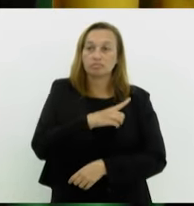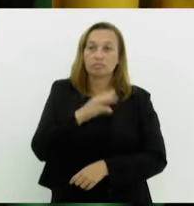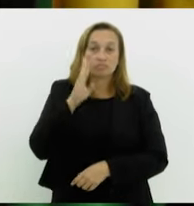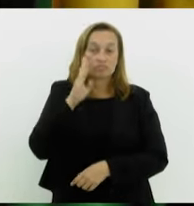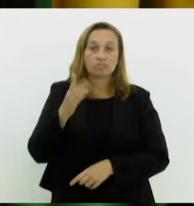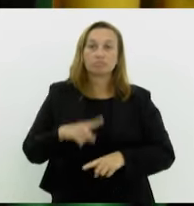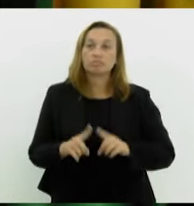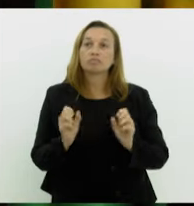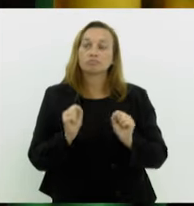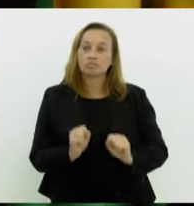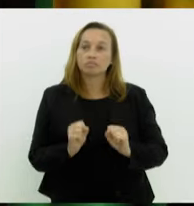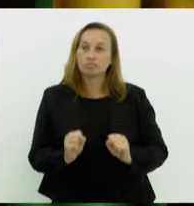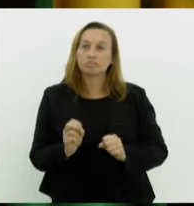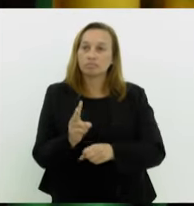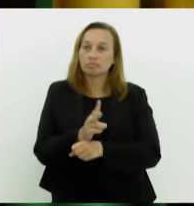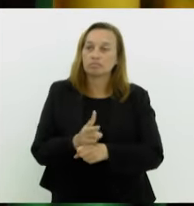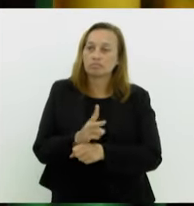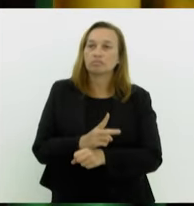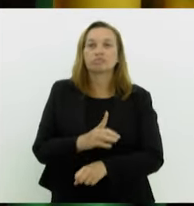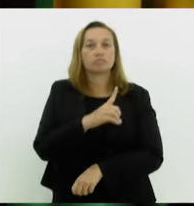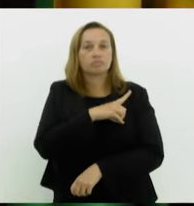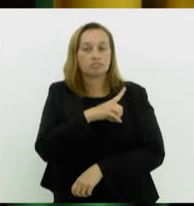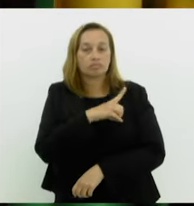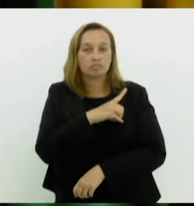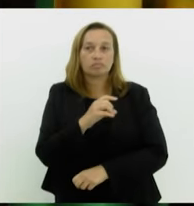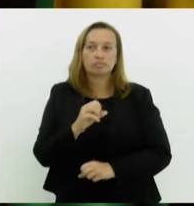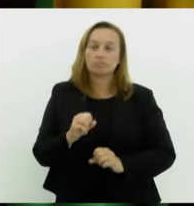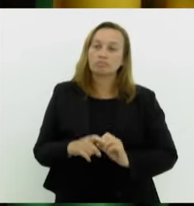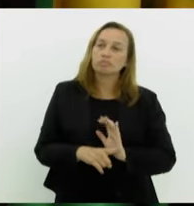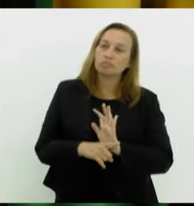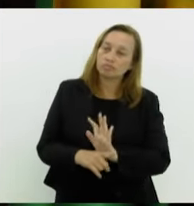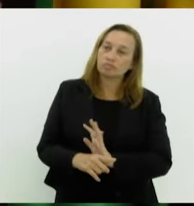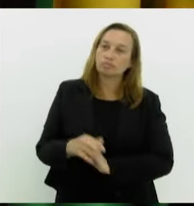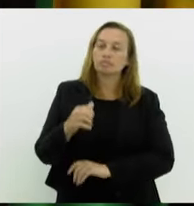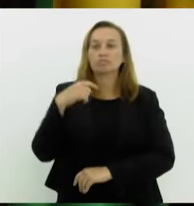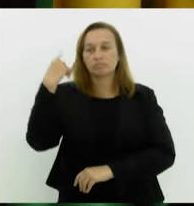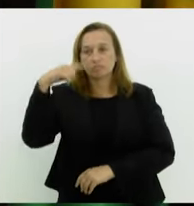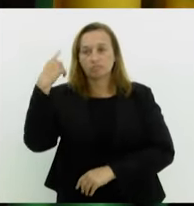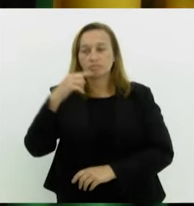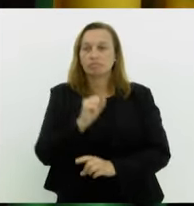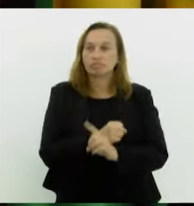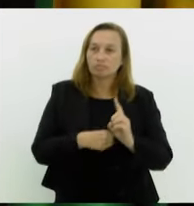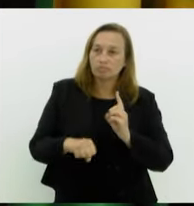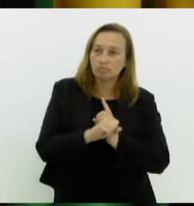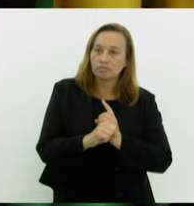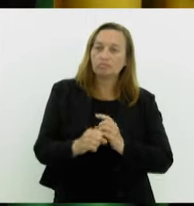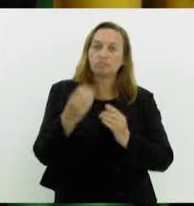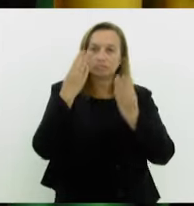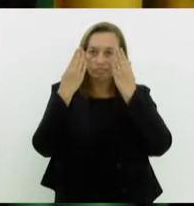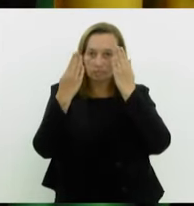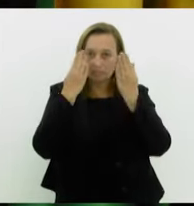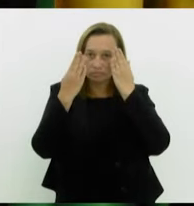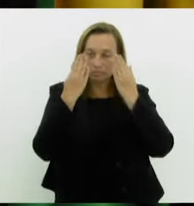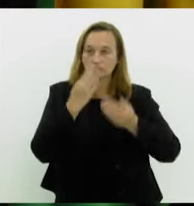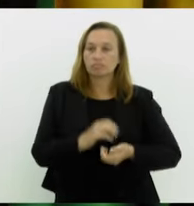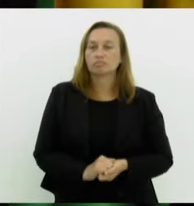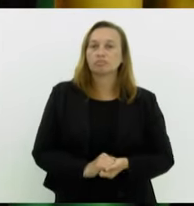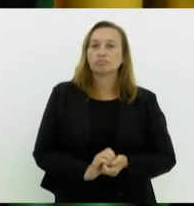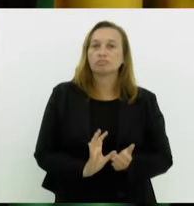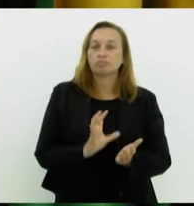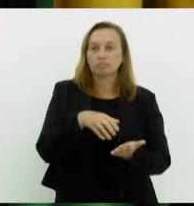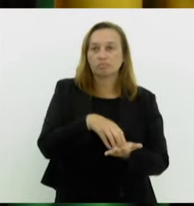ela pode procurar o Sean onde ela vai ser atendida por um advogado por um assistente social por um psicólogo e esse centro